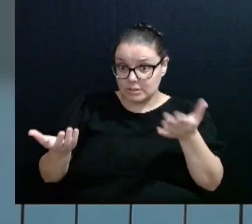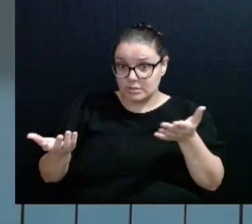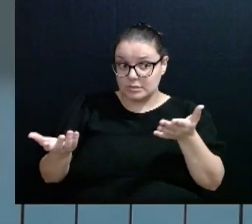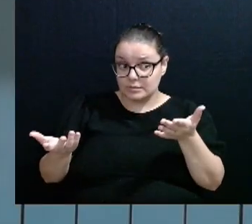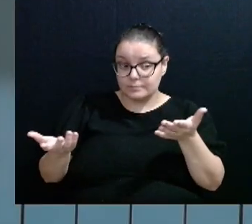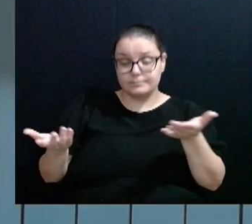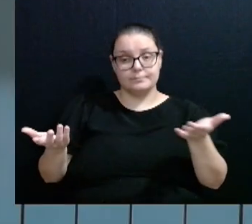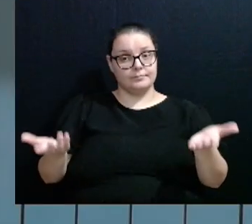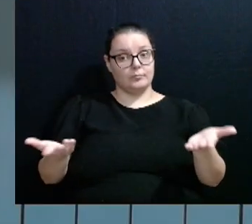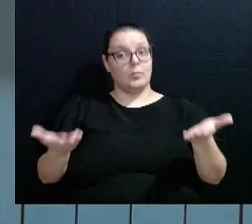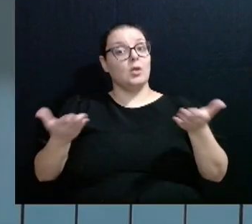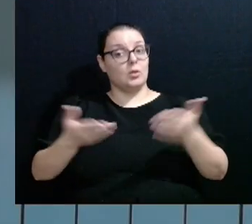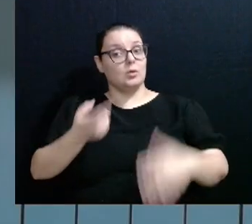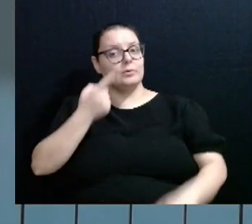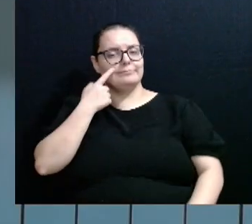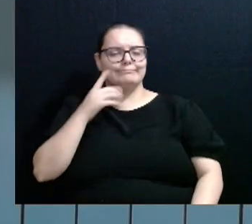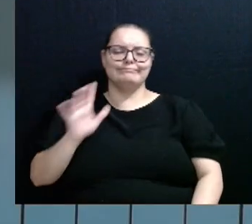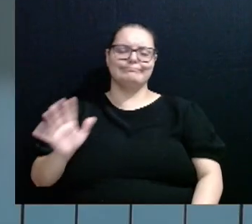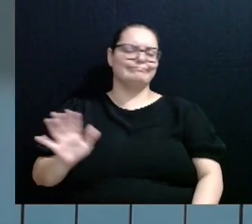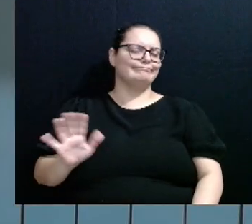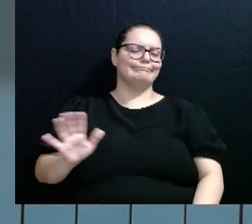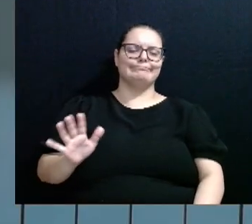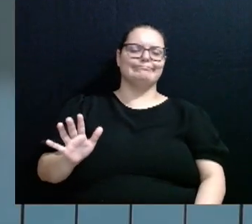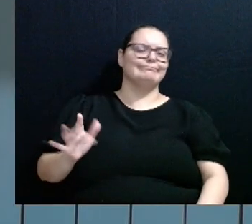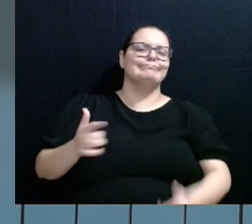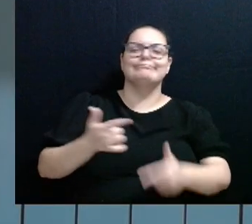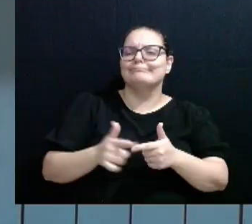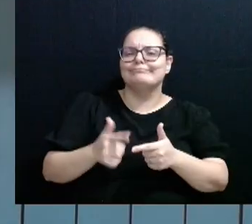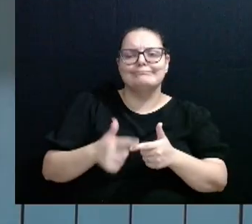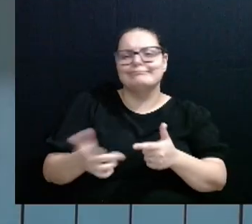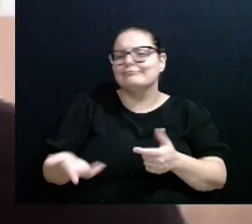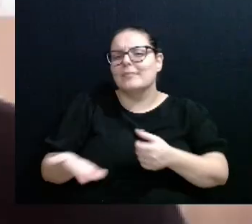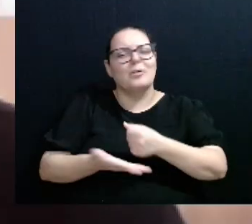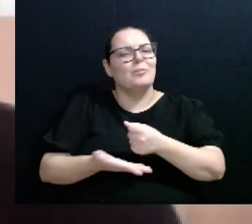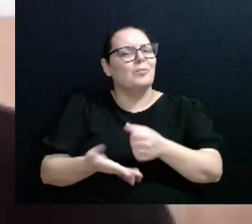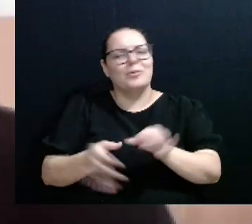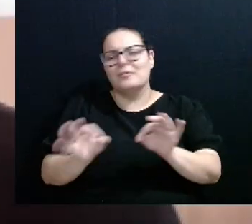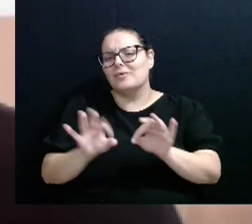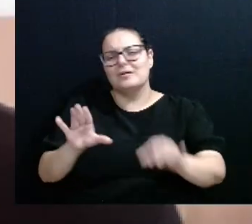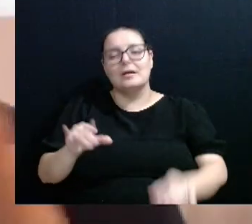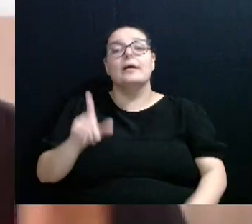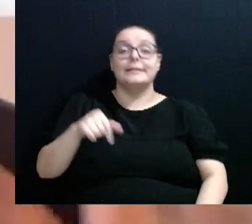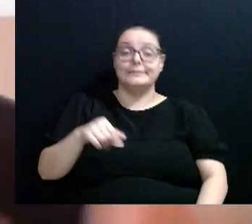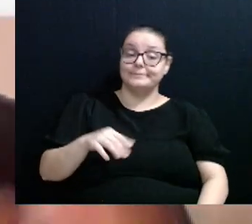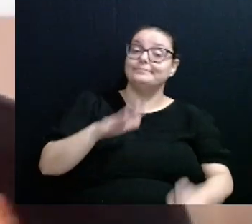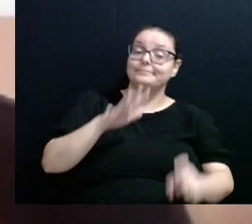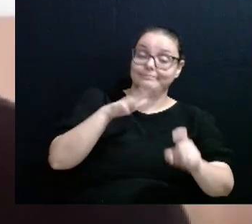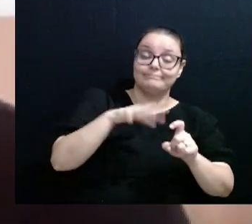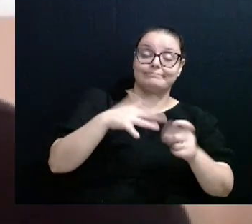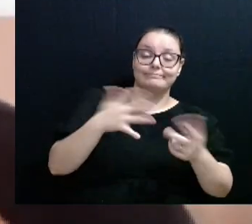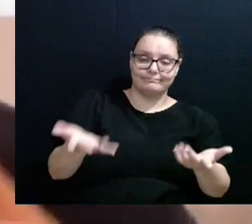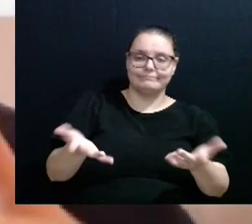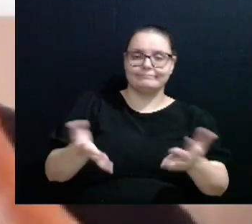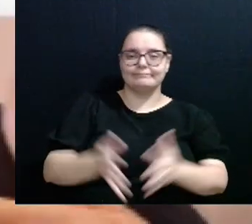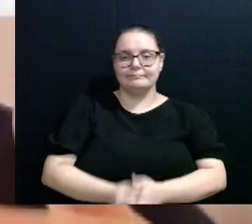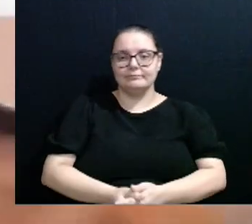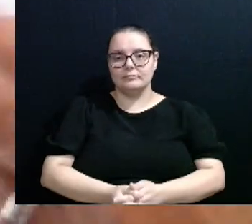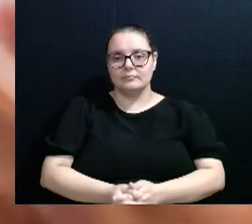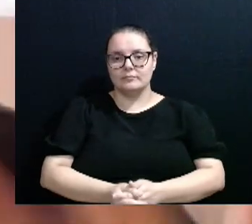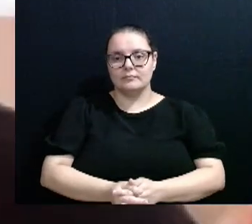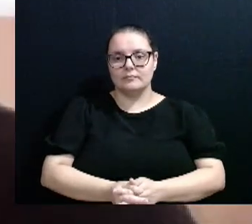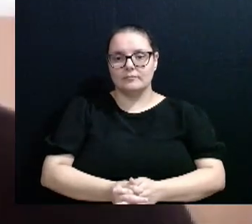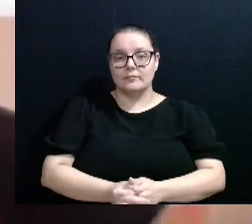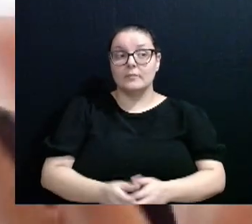gente vê que não tem nenhuma base científica nisso, é um mito, e a gente vê que